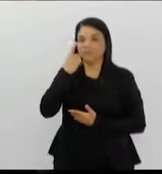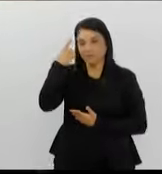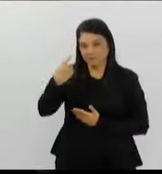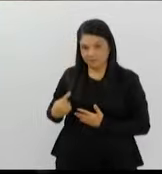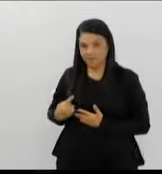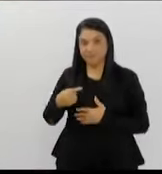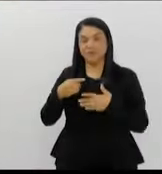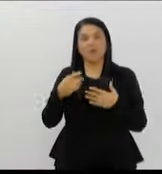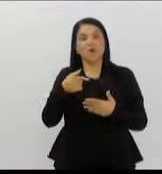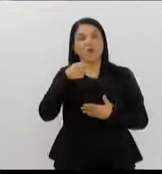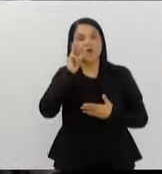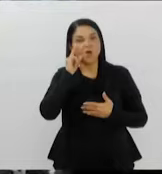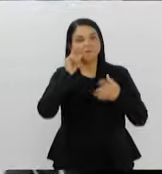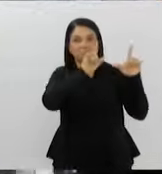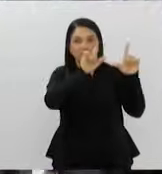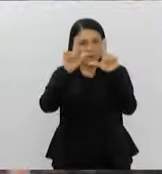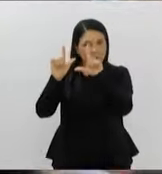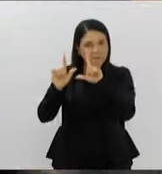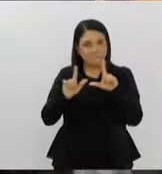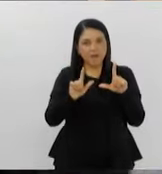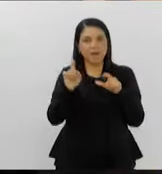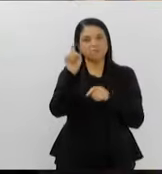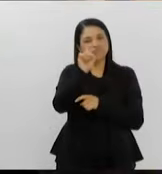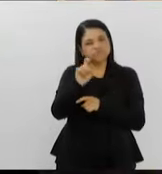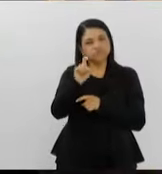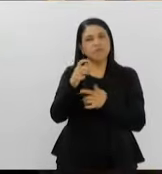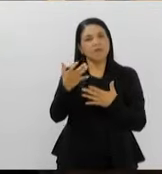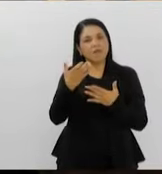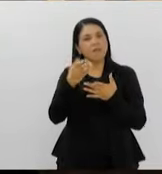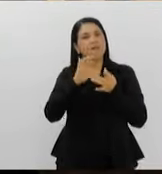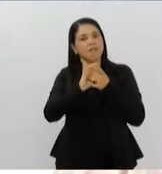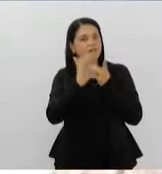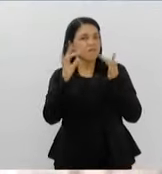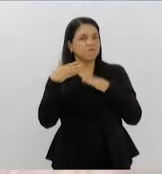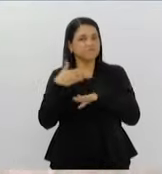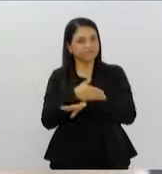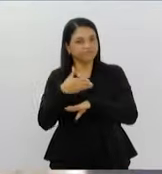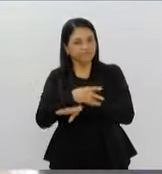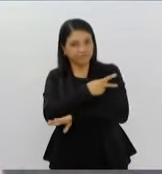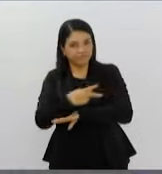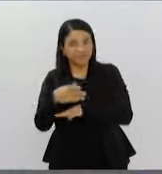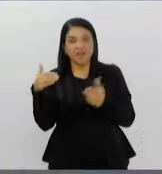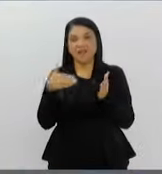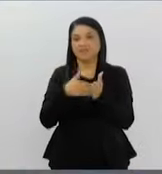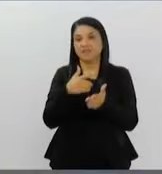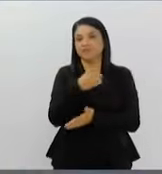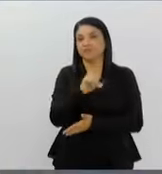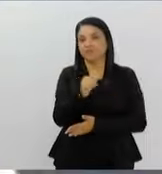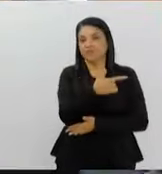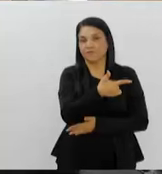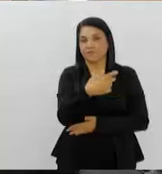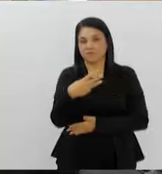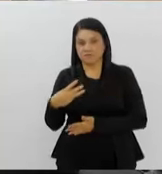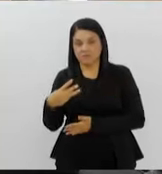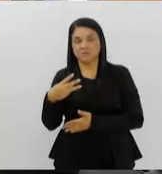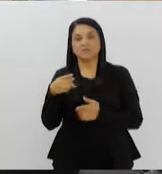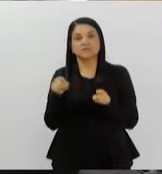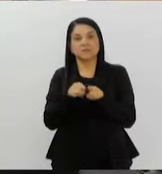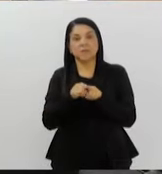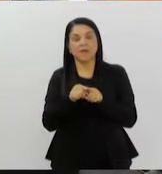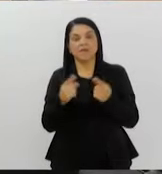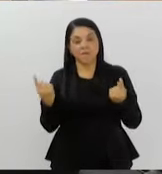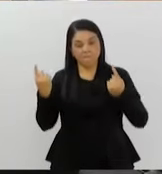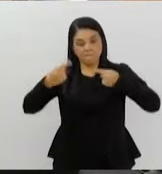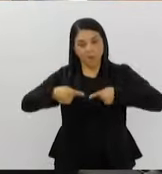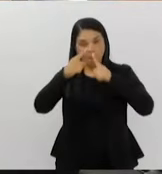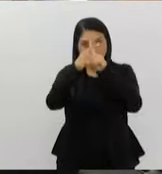primeira exposição. Inclusive, quem quiser pode ir lá ver no Palácio. Estará até o dia 23. E o primeiro campeonato de break